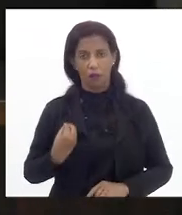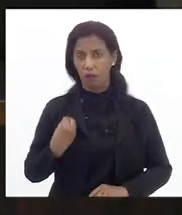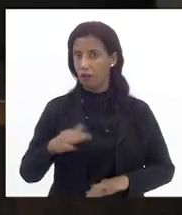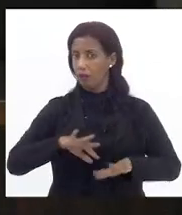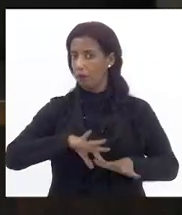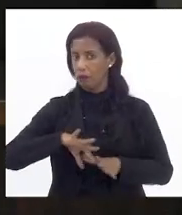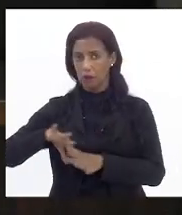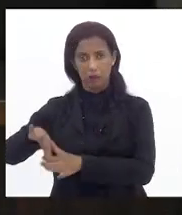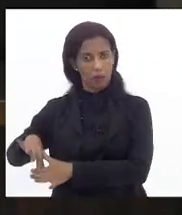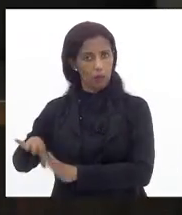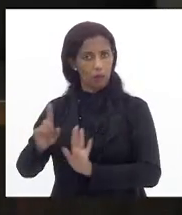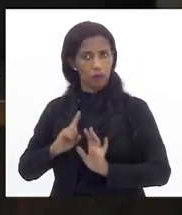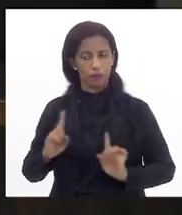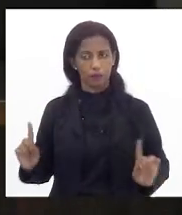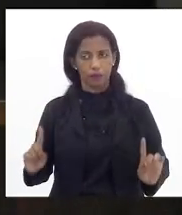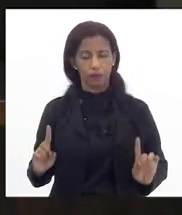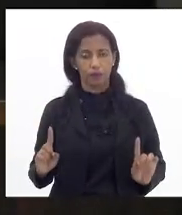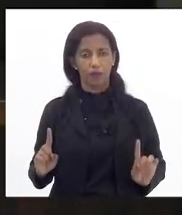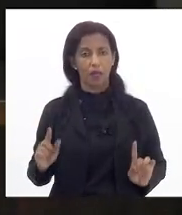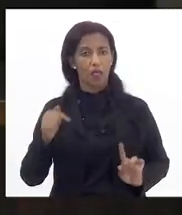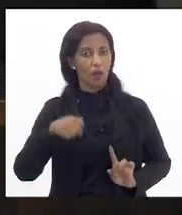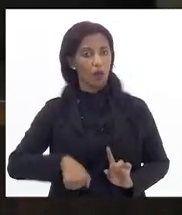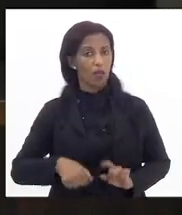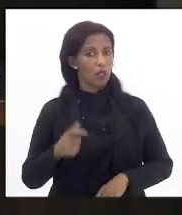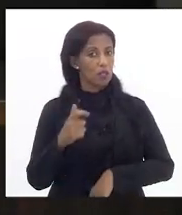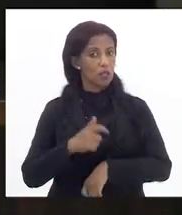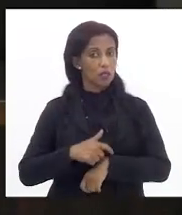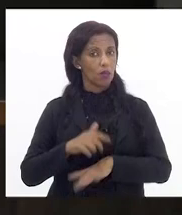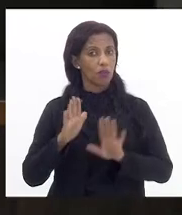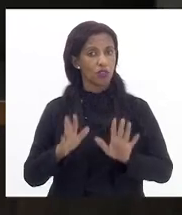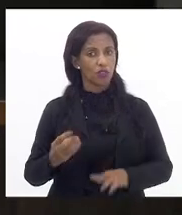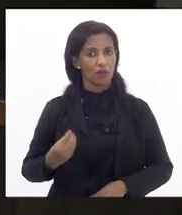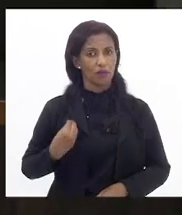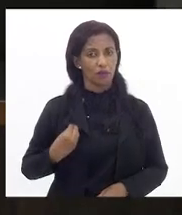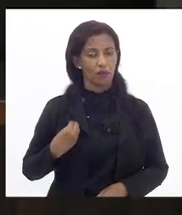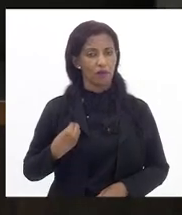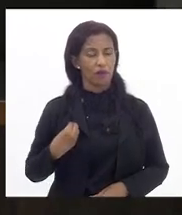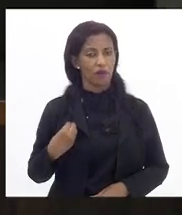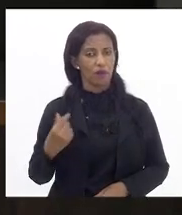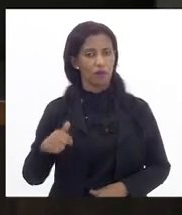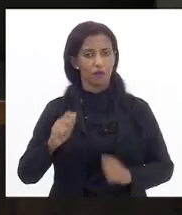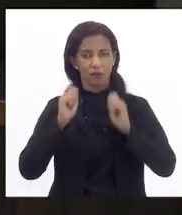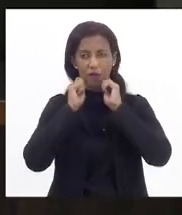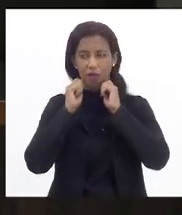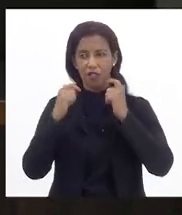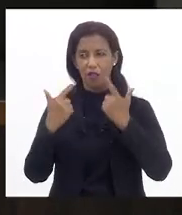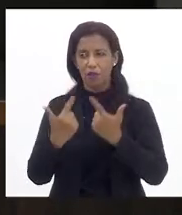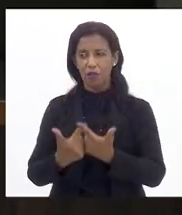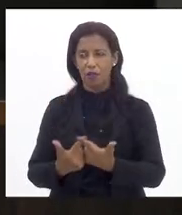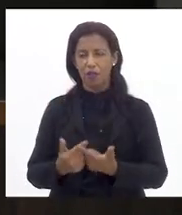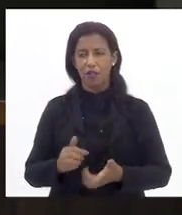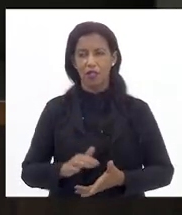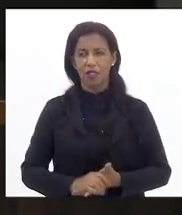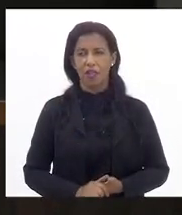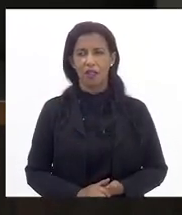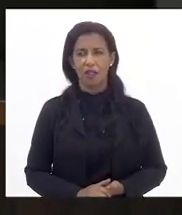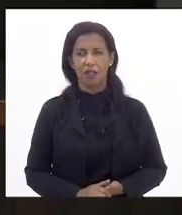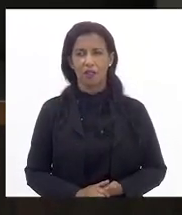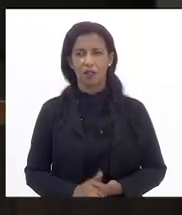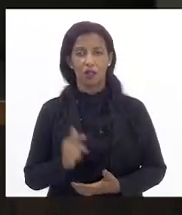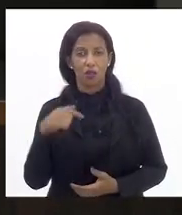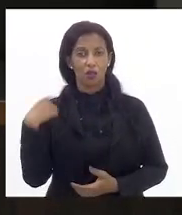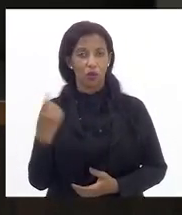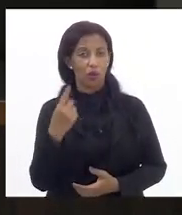vivemos mais esse tempo Deputado Dionísio Lins não é este tempo que já vivemos nessa casa eu estava aqui Deputado Luiz Paulo vossa